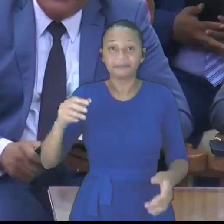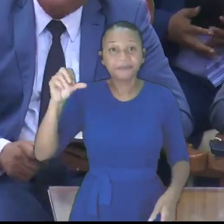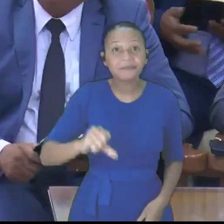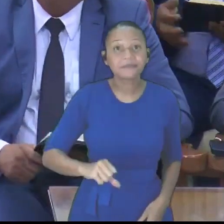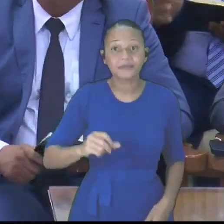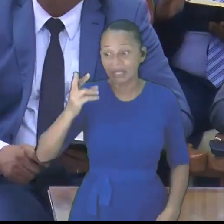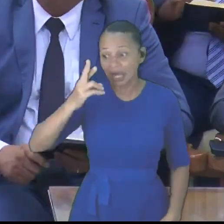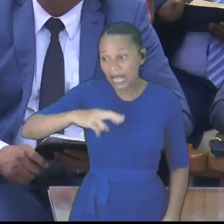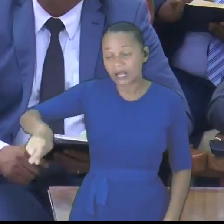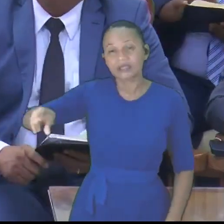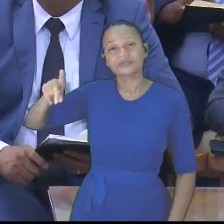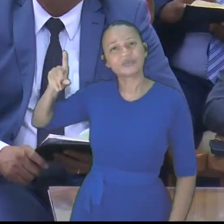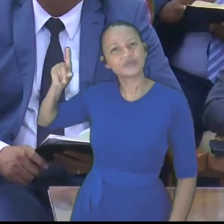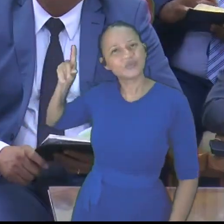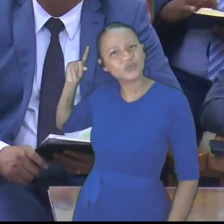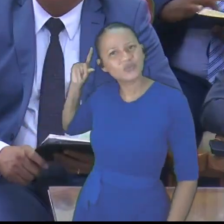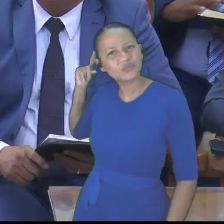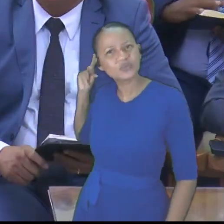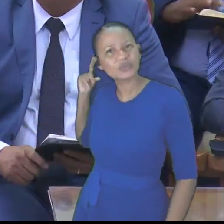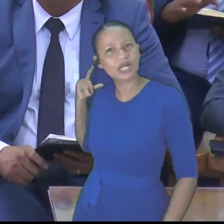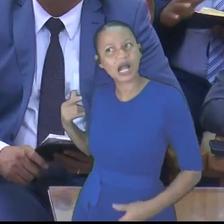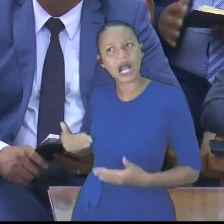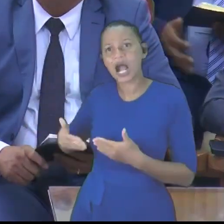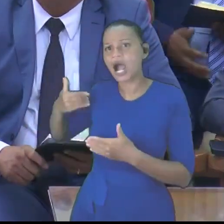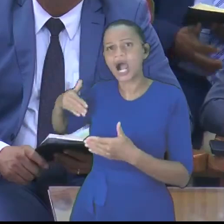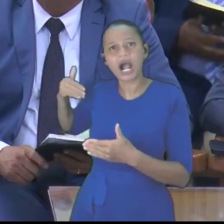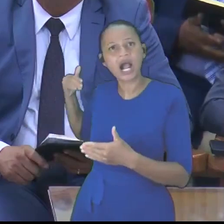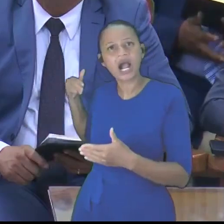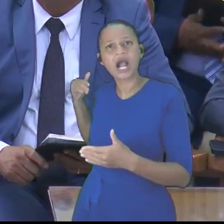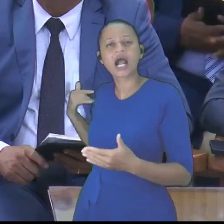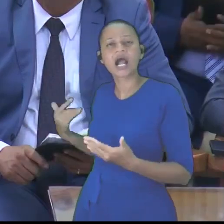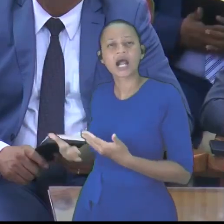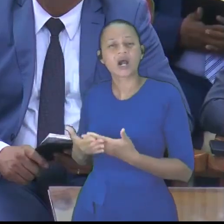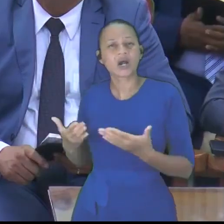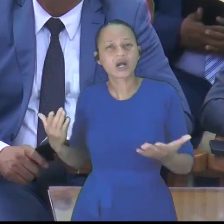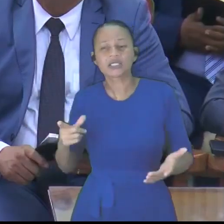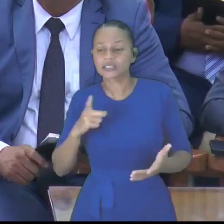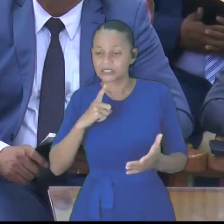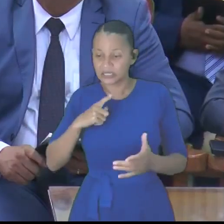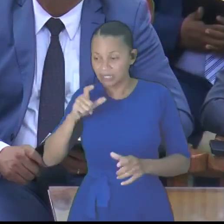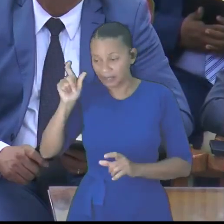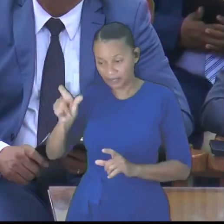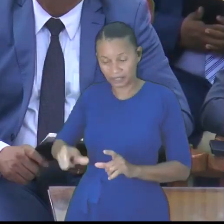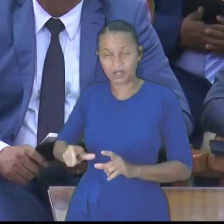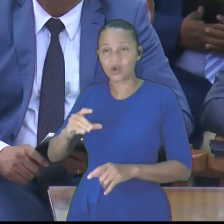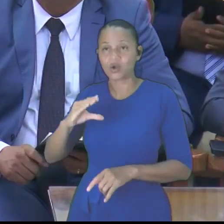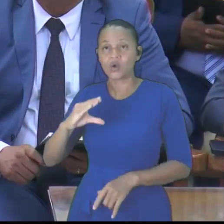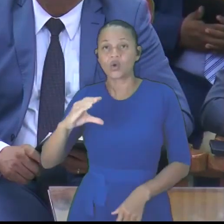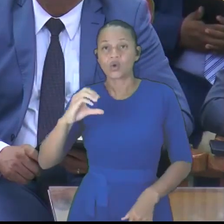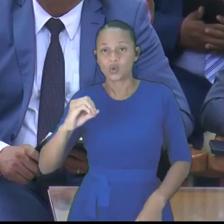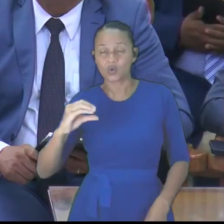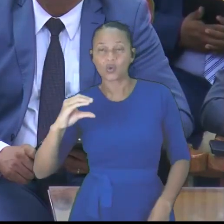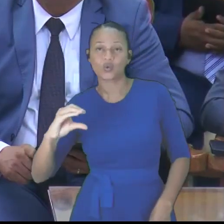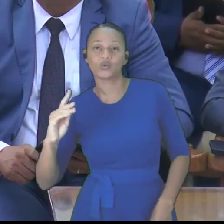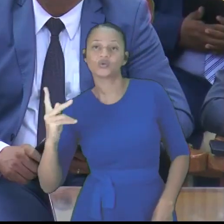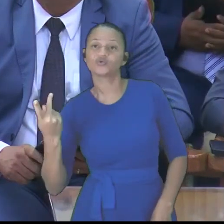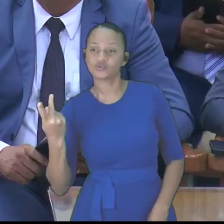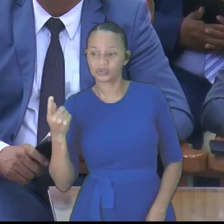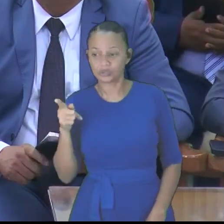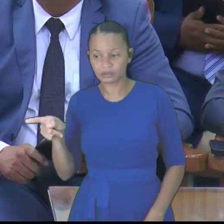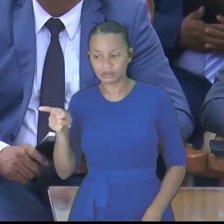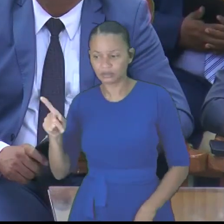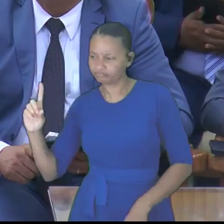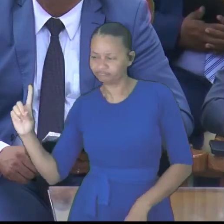nas religiões antigas, mais antigas do que o protestantismo, até os coaches estão entrando no cristianismo mais velho do que o